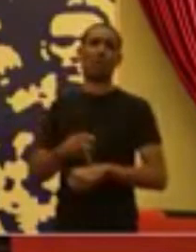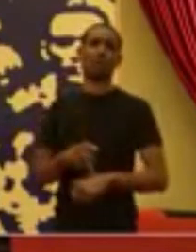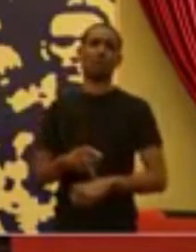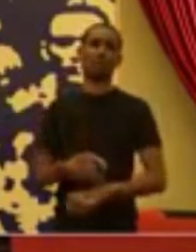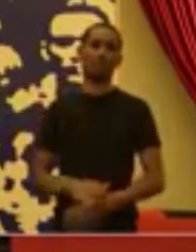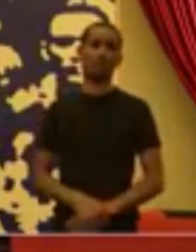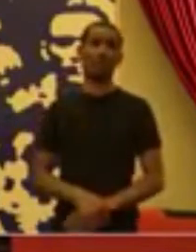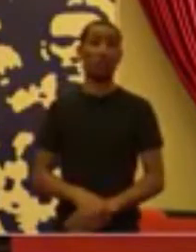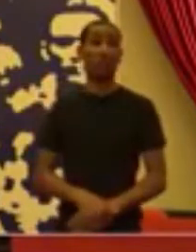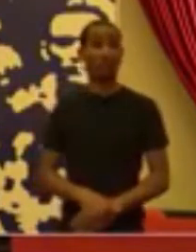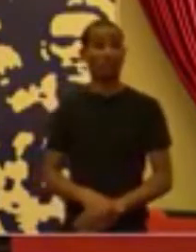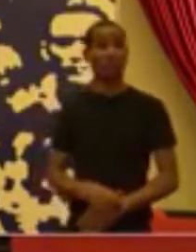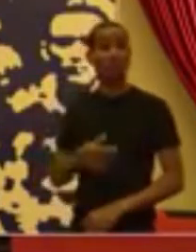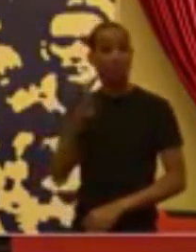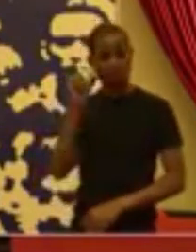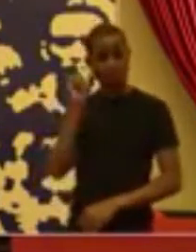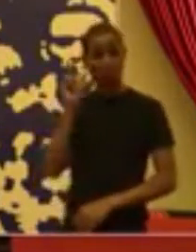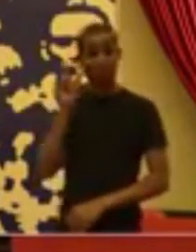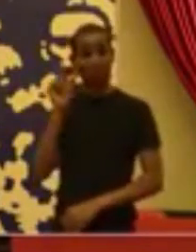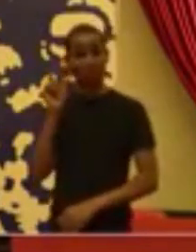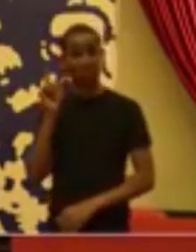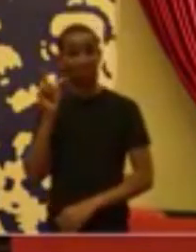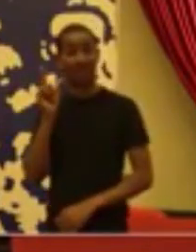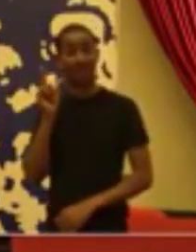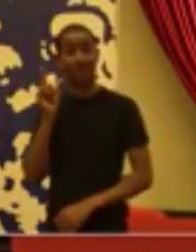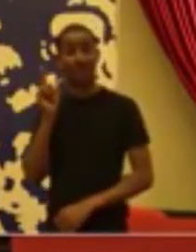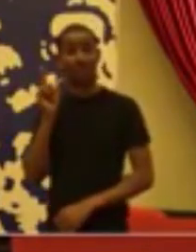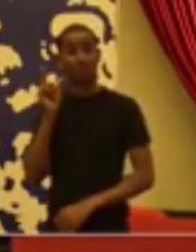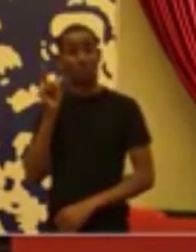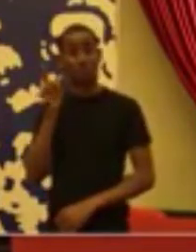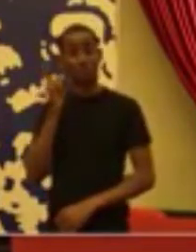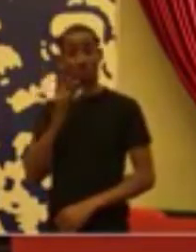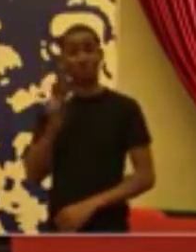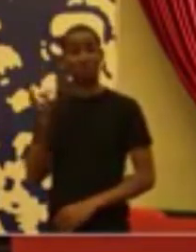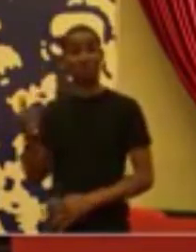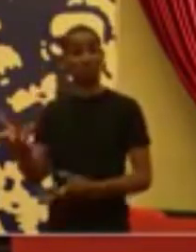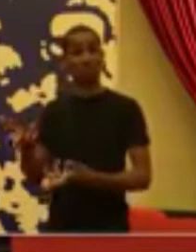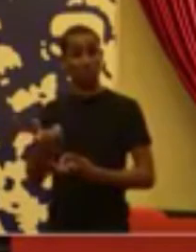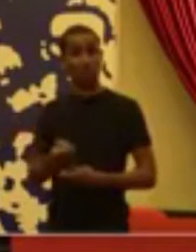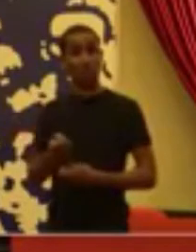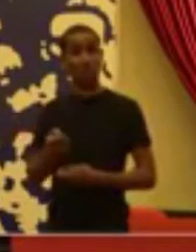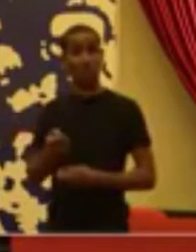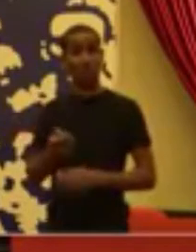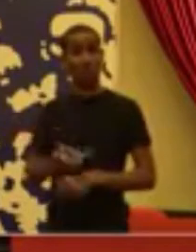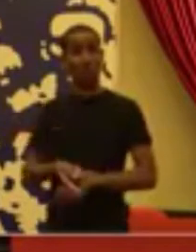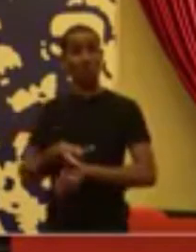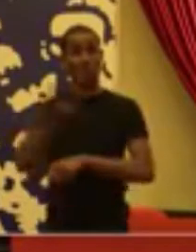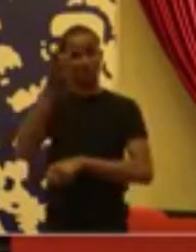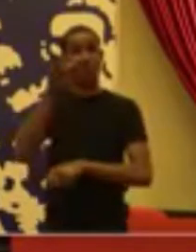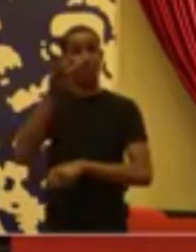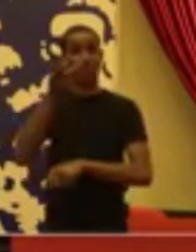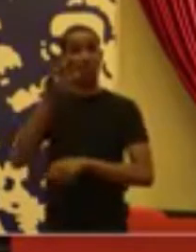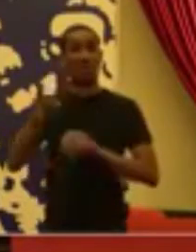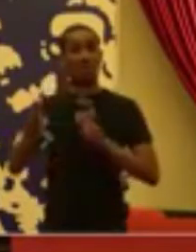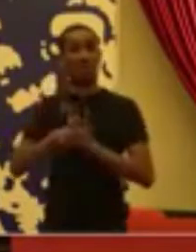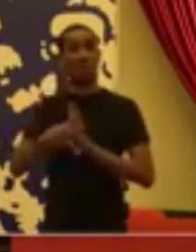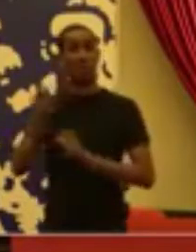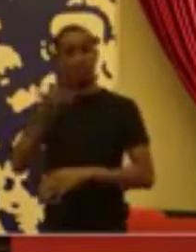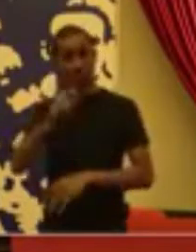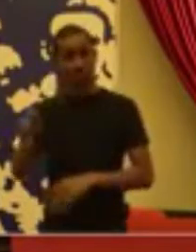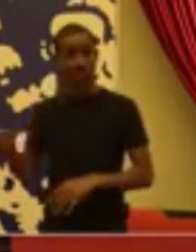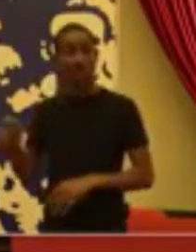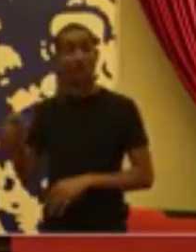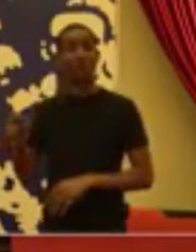que ontem nós recebemos um prêmio, ainda por cima, da APCA, Associação Paulista